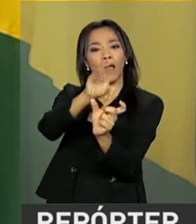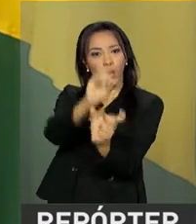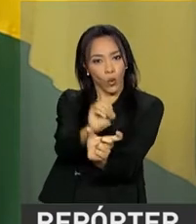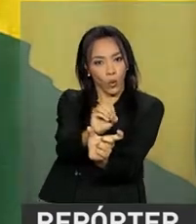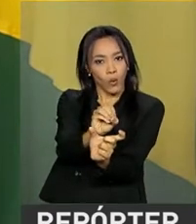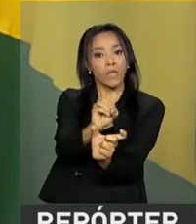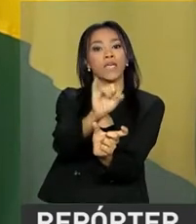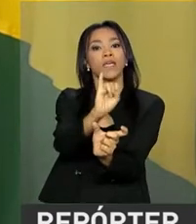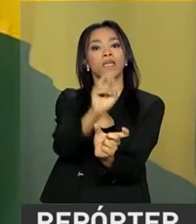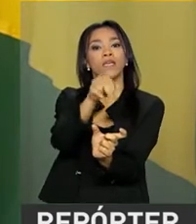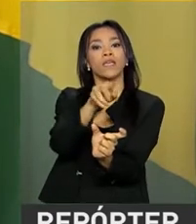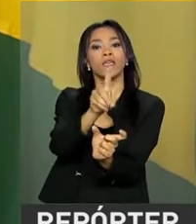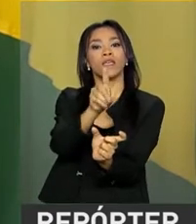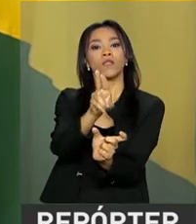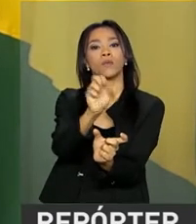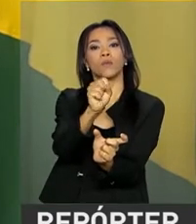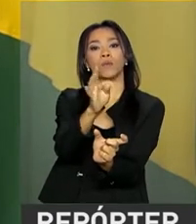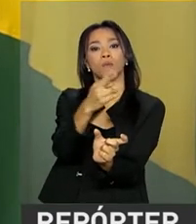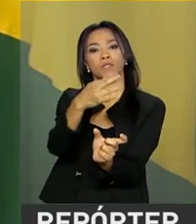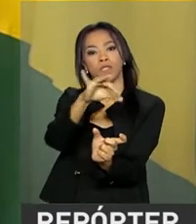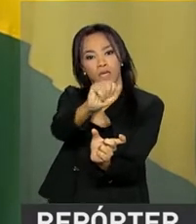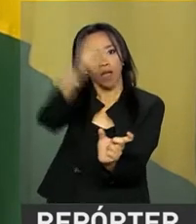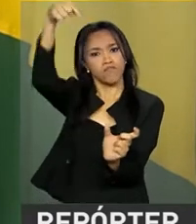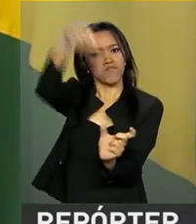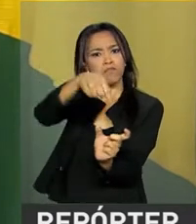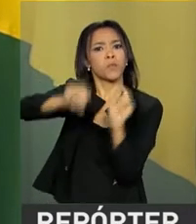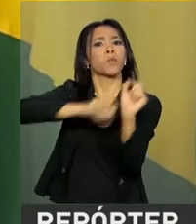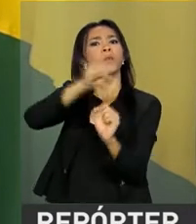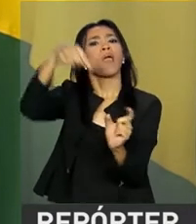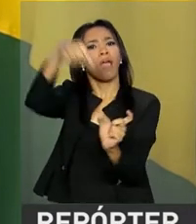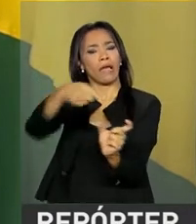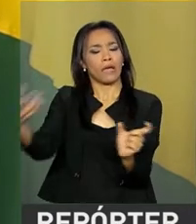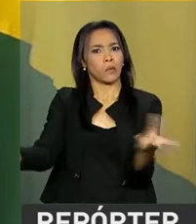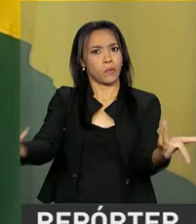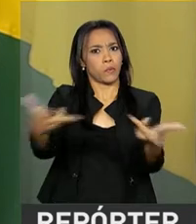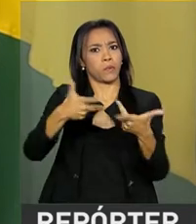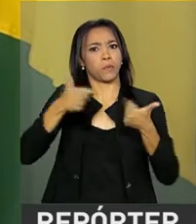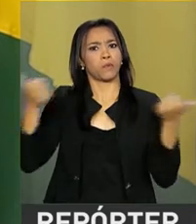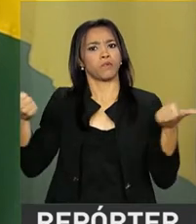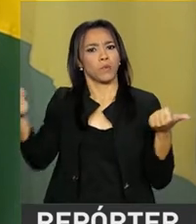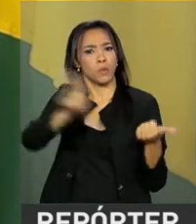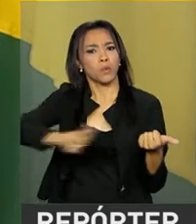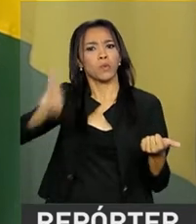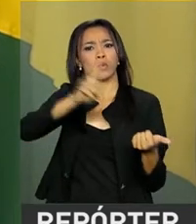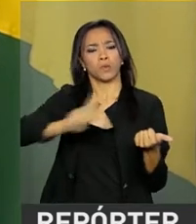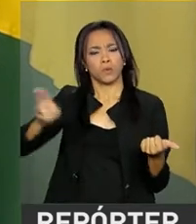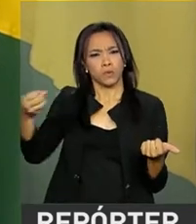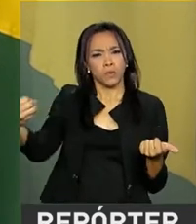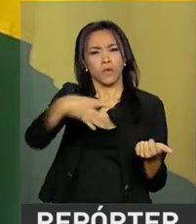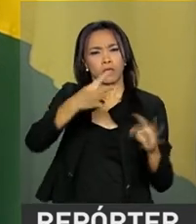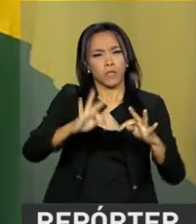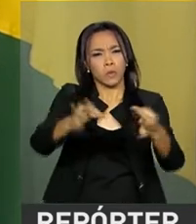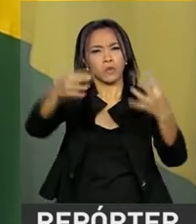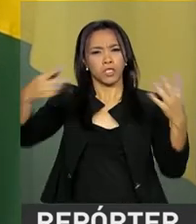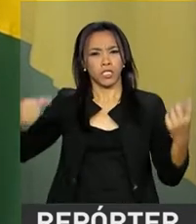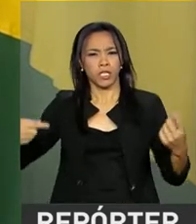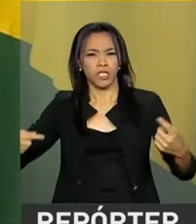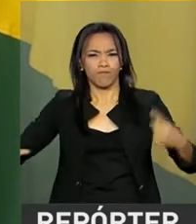brasileira não preciso dizer o óbvio é um sinônimo absoluto de excelência e inovação e de competitividade